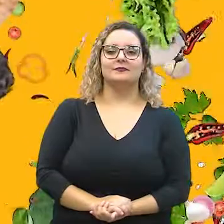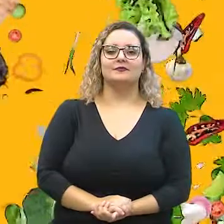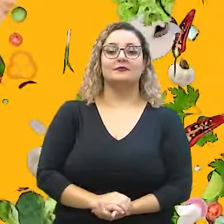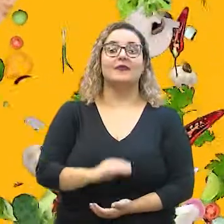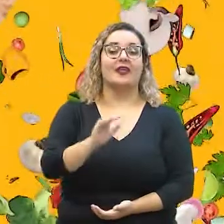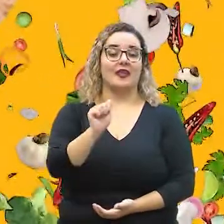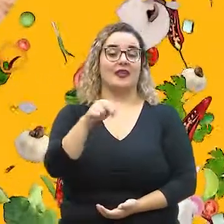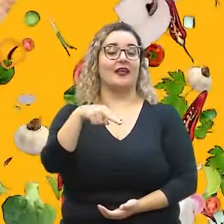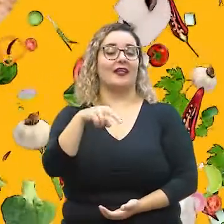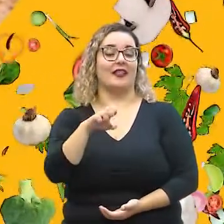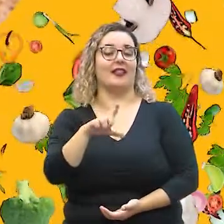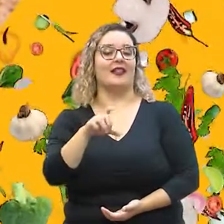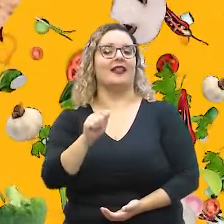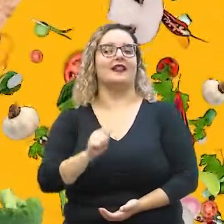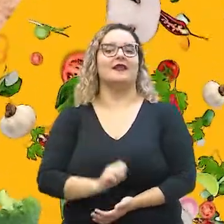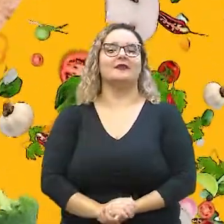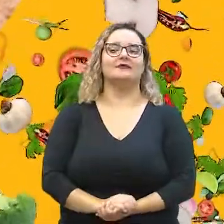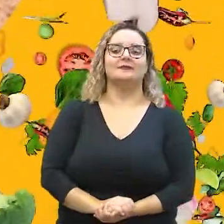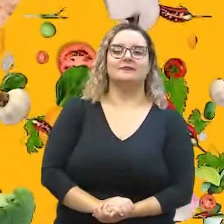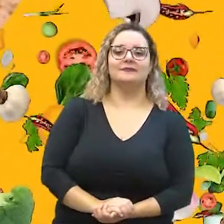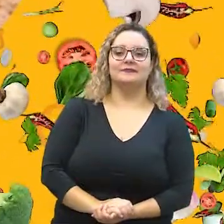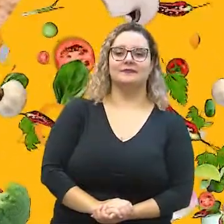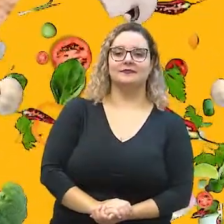e canela.